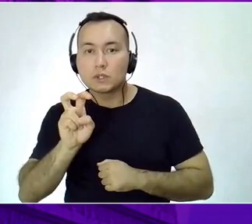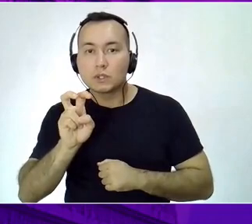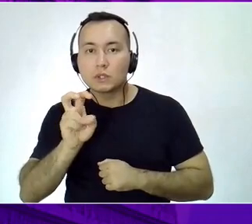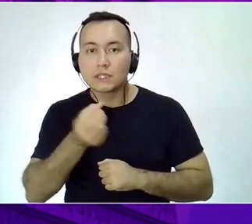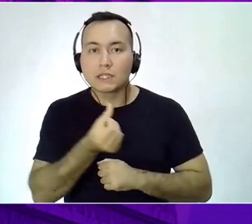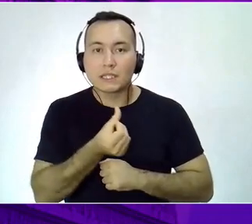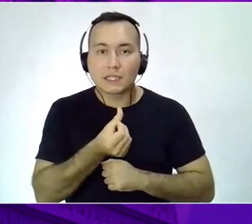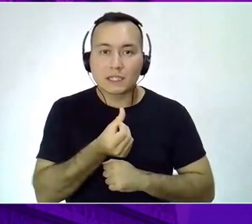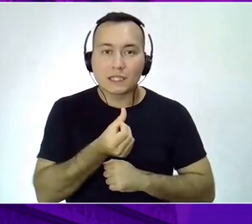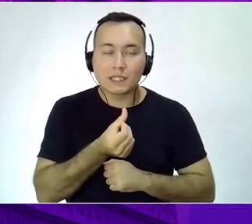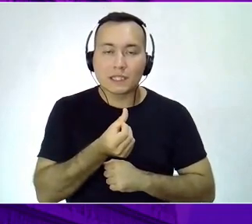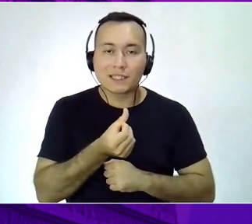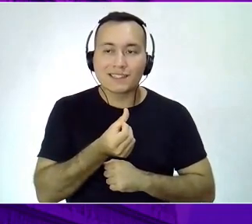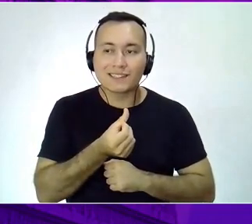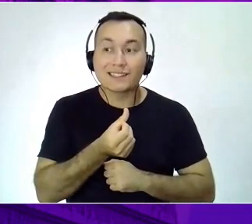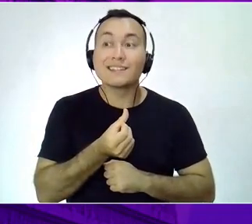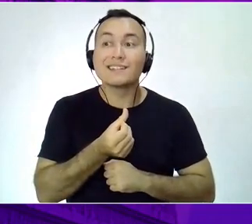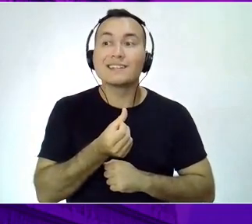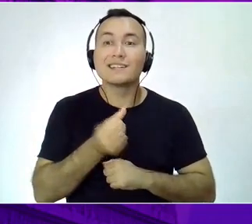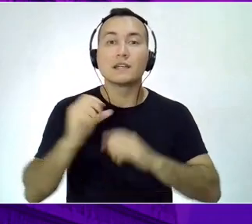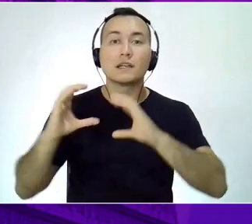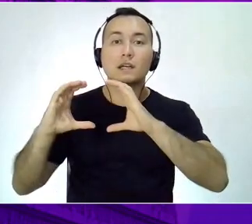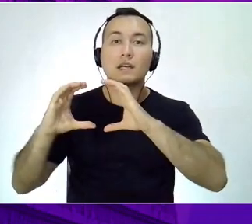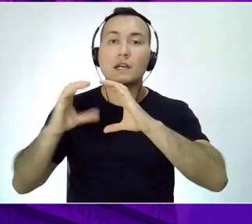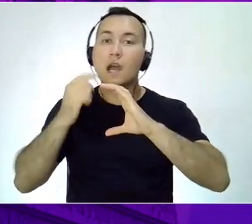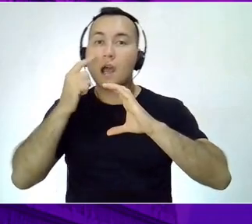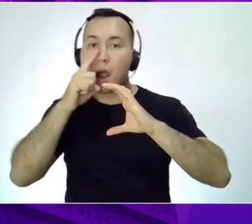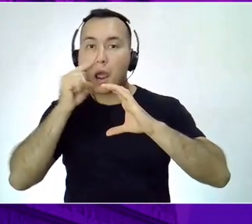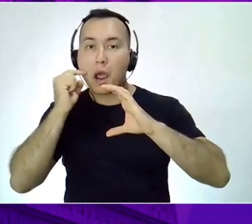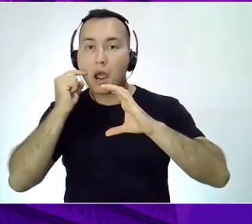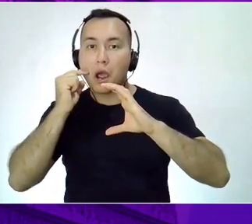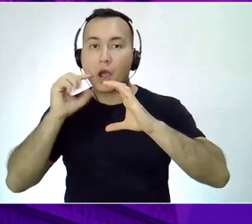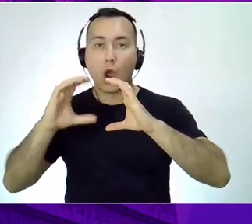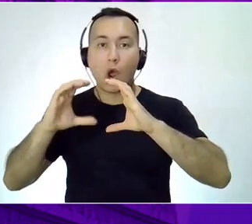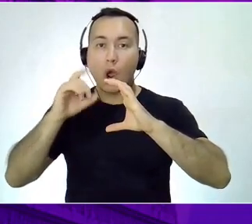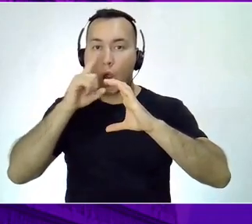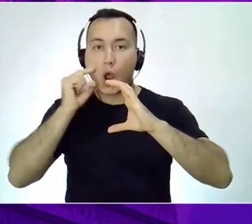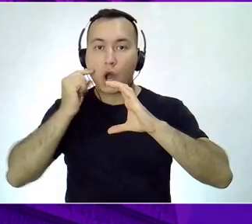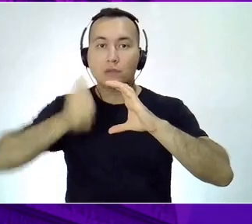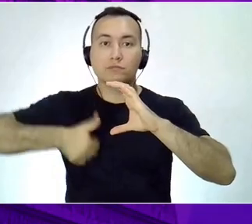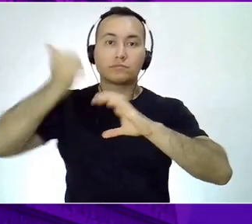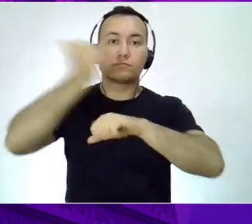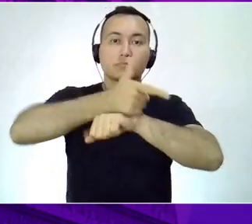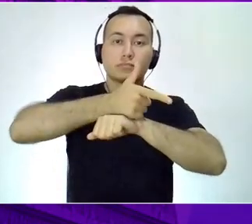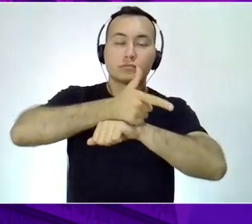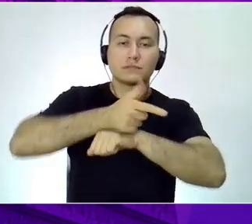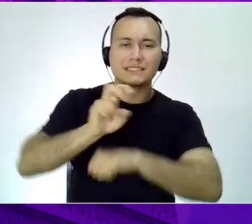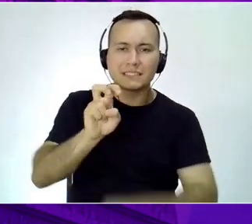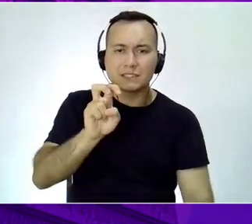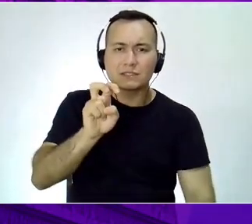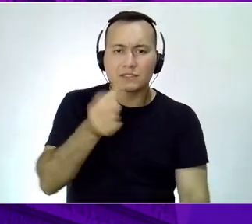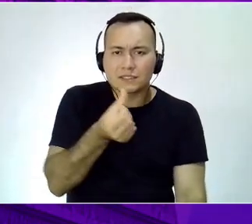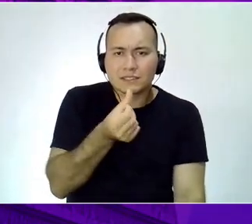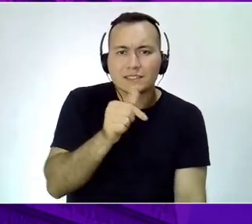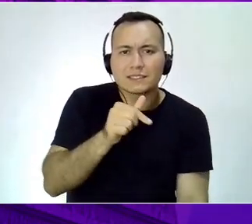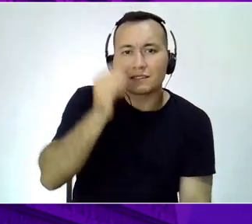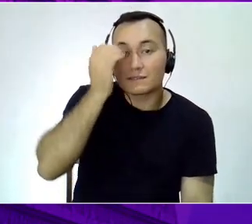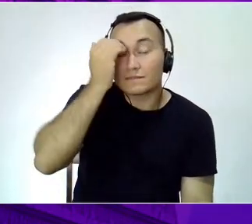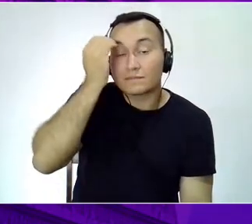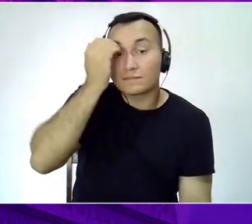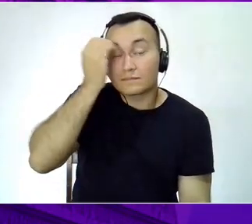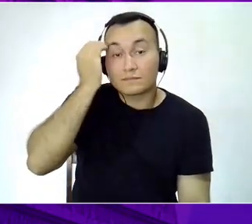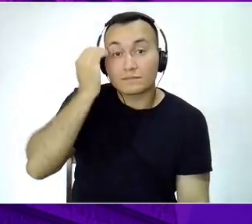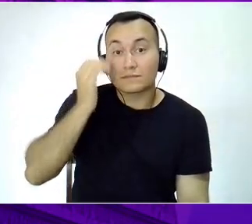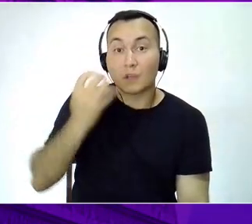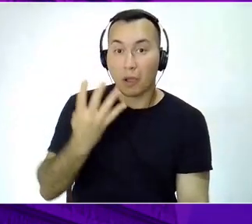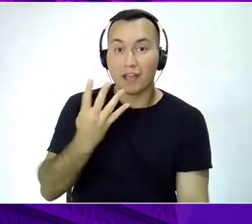podem ir em qualquer direção. Quanto? 10. 10, 10. 4. 15. Boa, tá? A